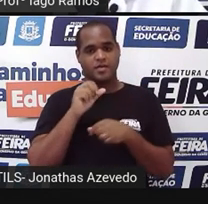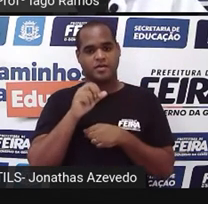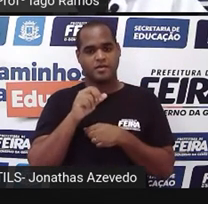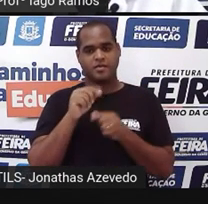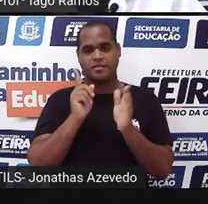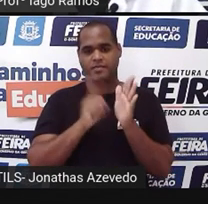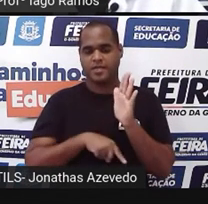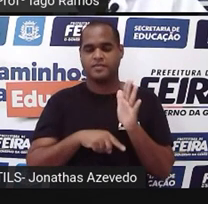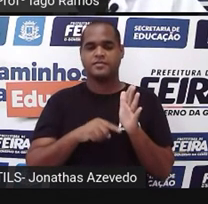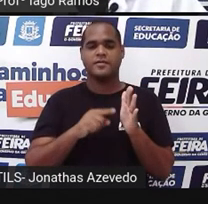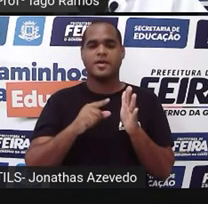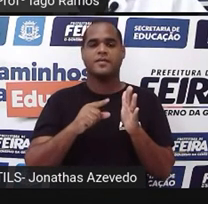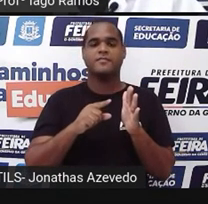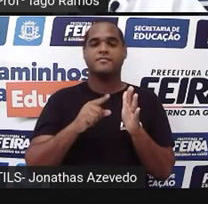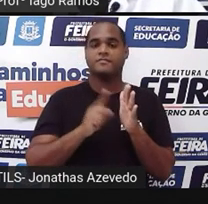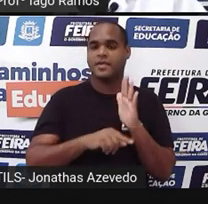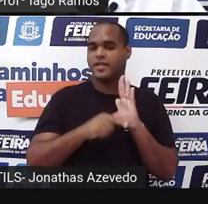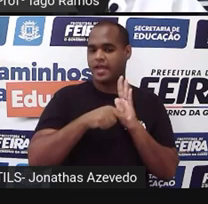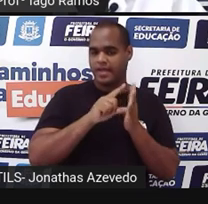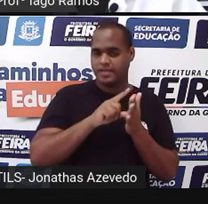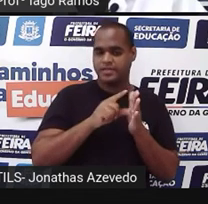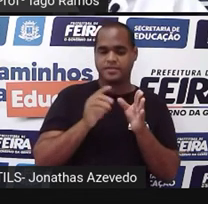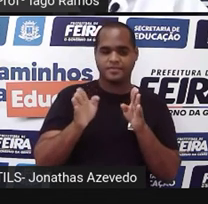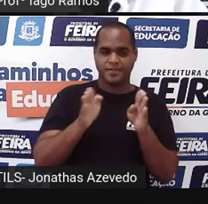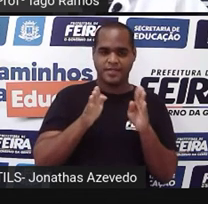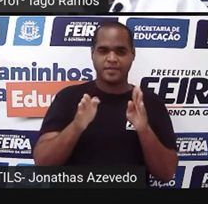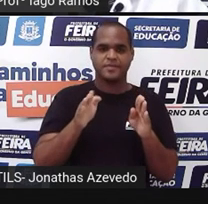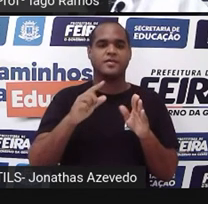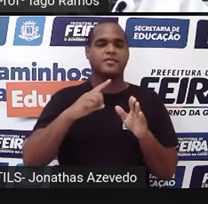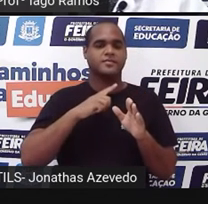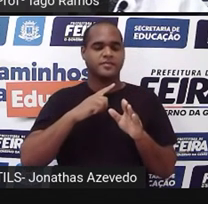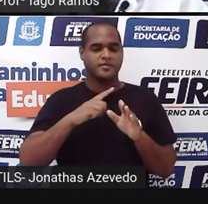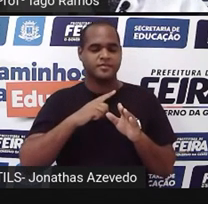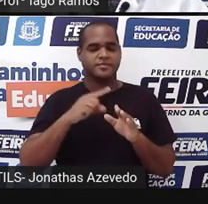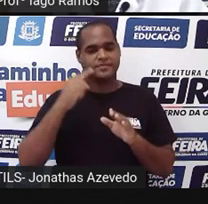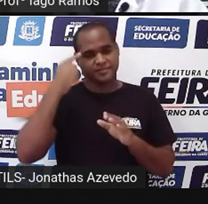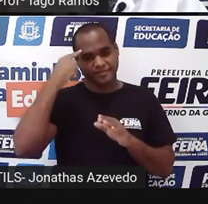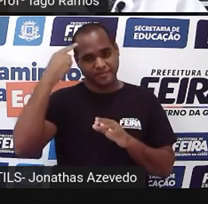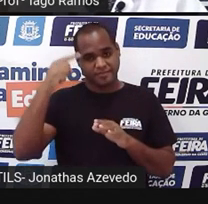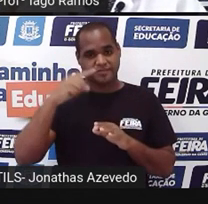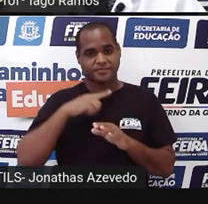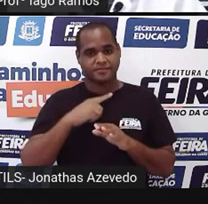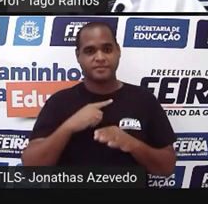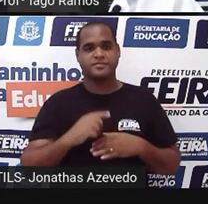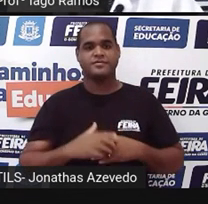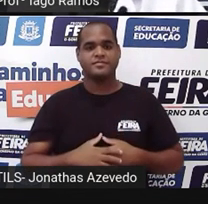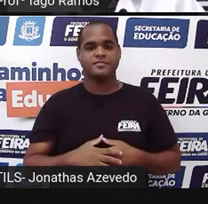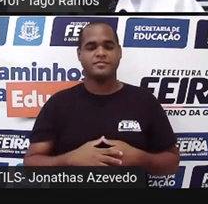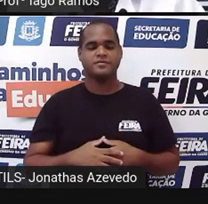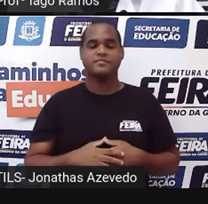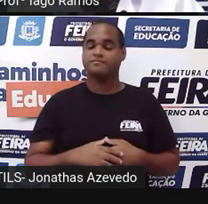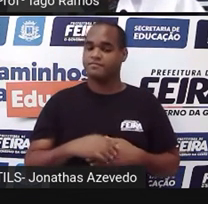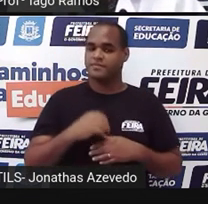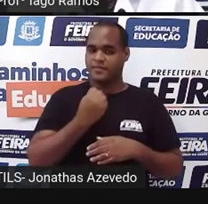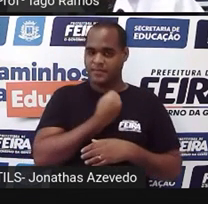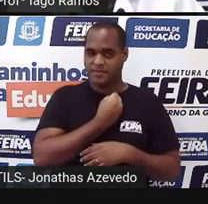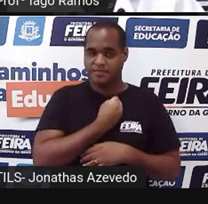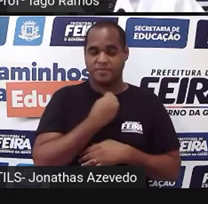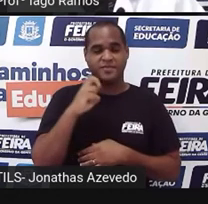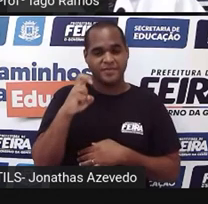menos com o antiperiodo o número que está antes do período que é o número 5